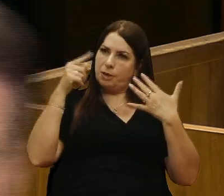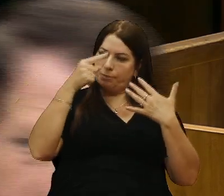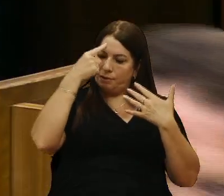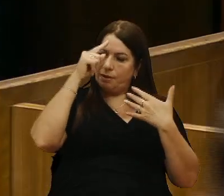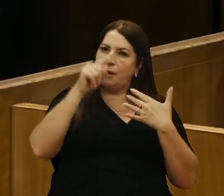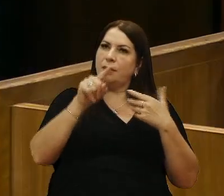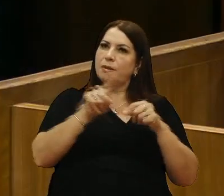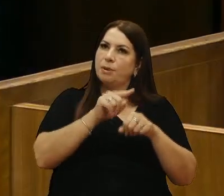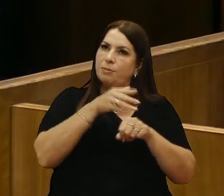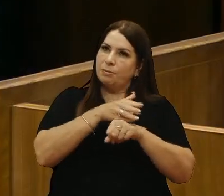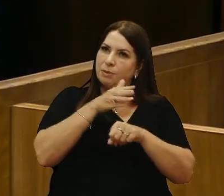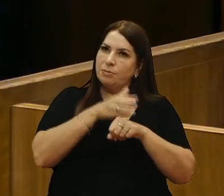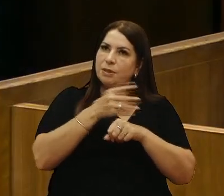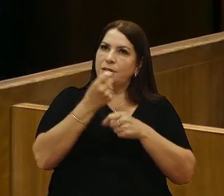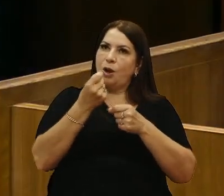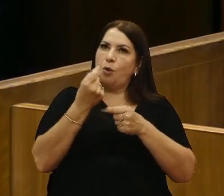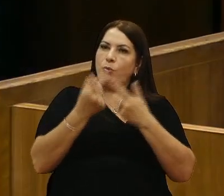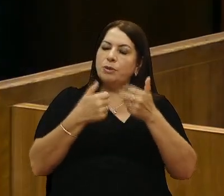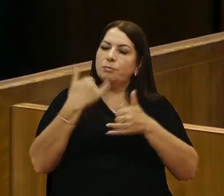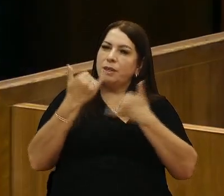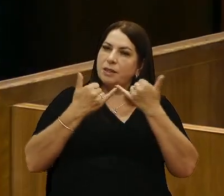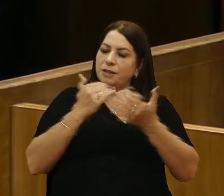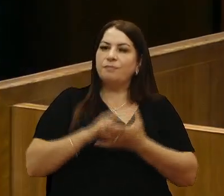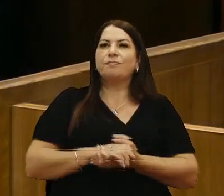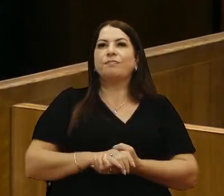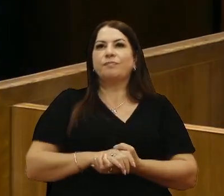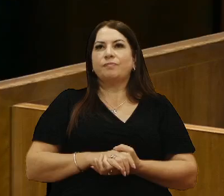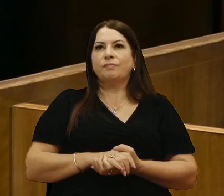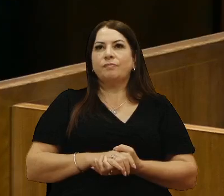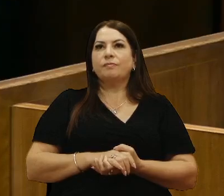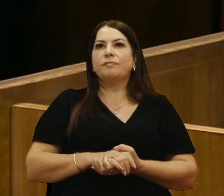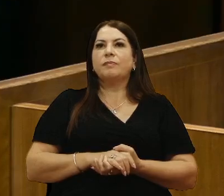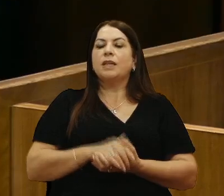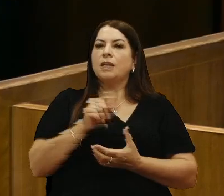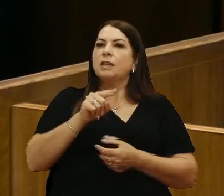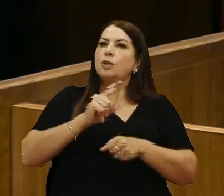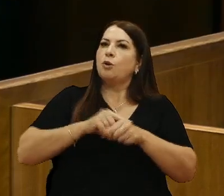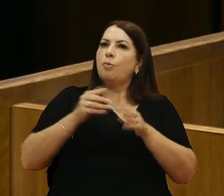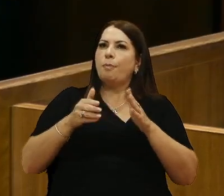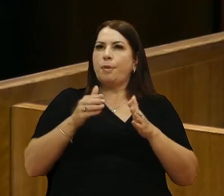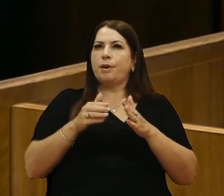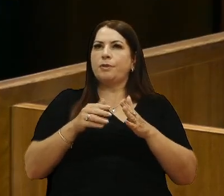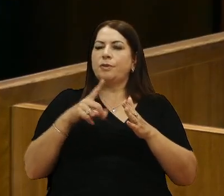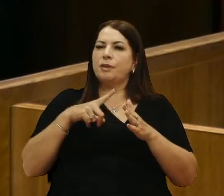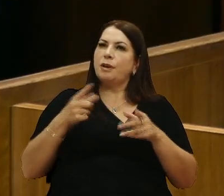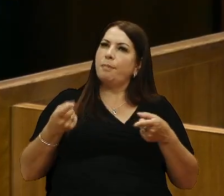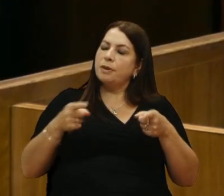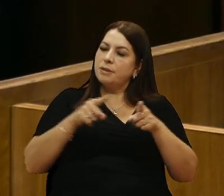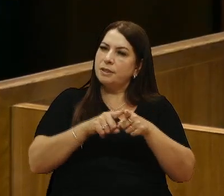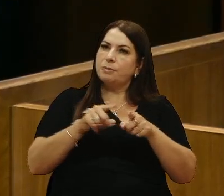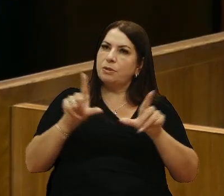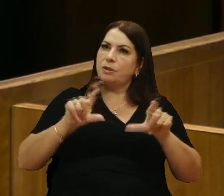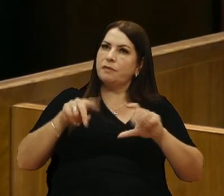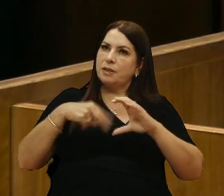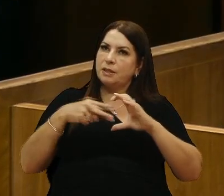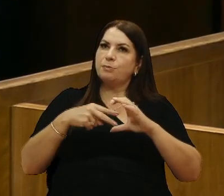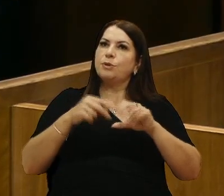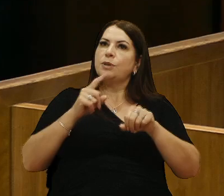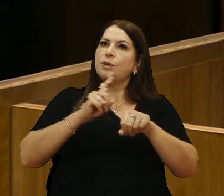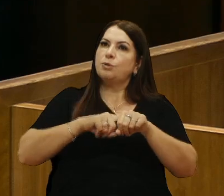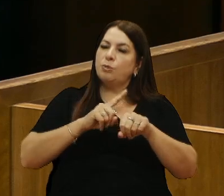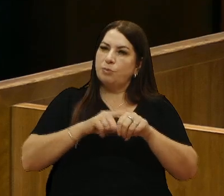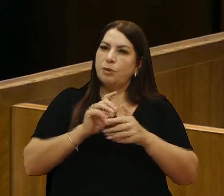inclusive participamos lá de algumas brincadeiras. Este é o momento de sermos parceiros da TV Câmara. Este é o